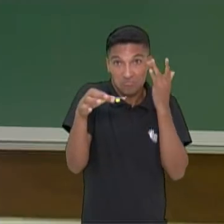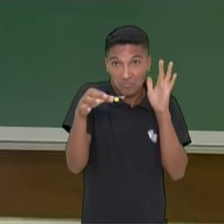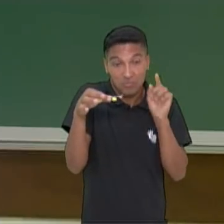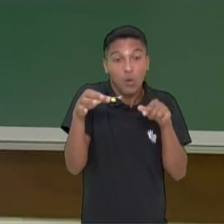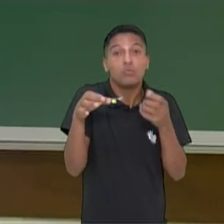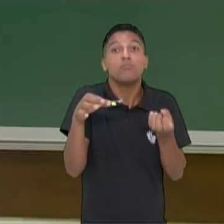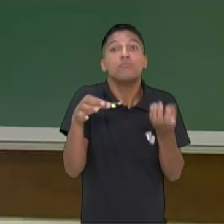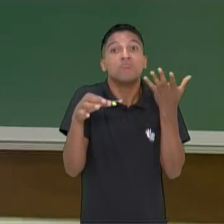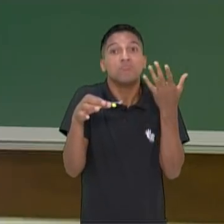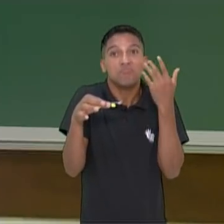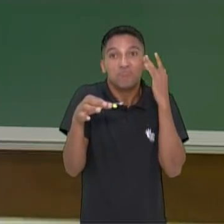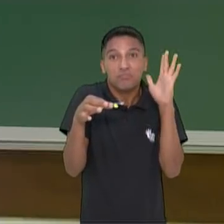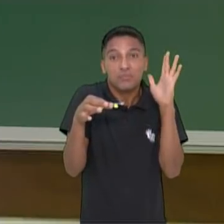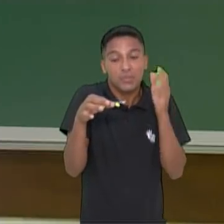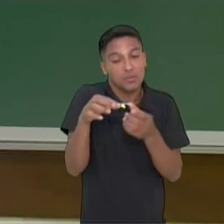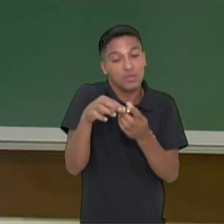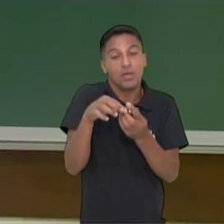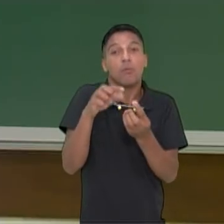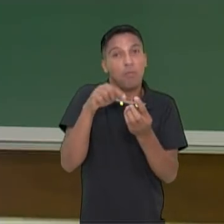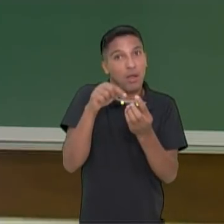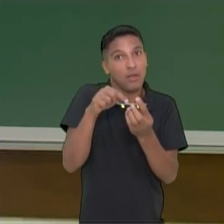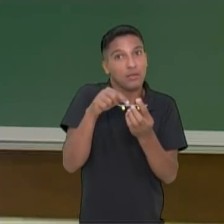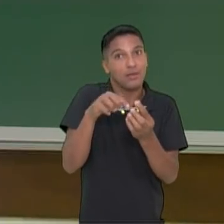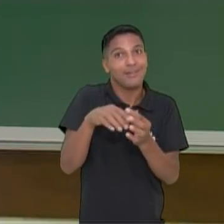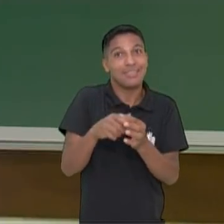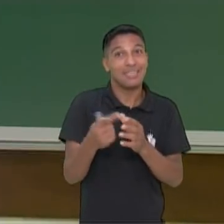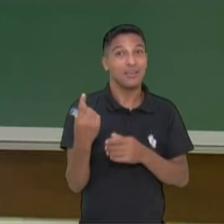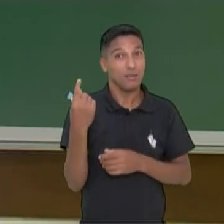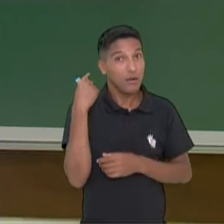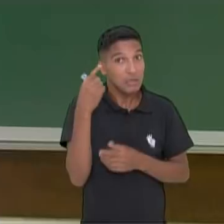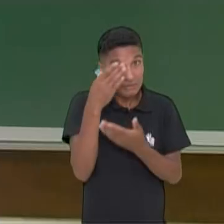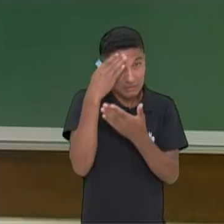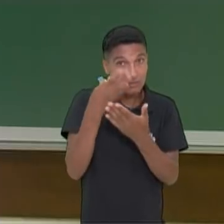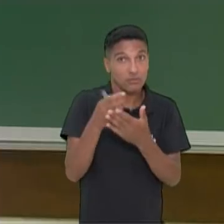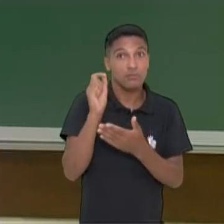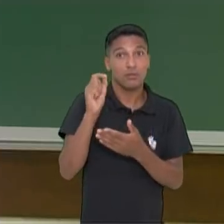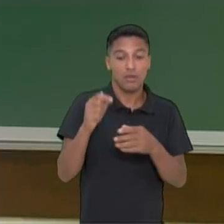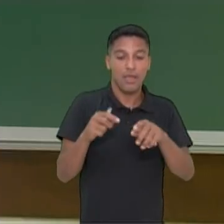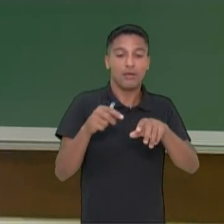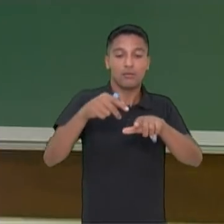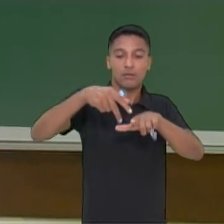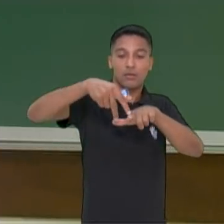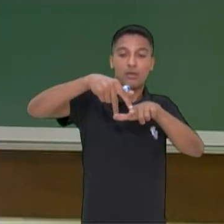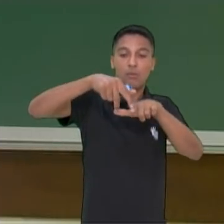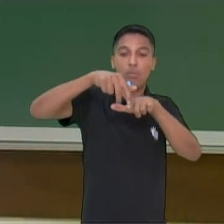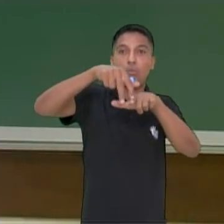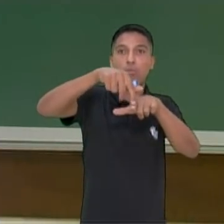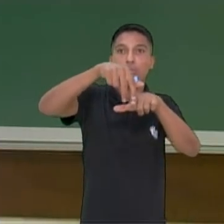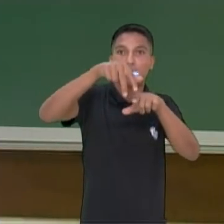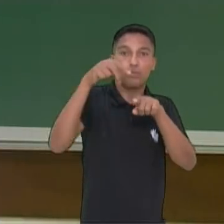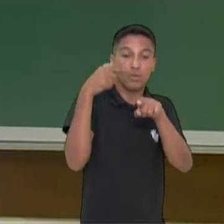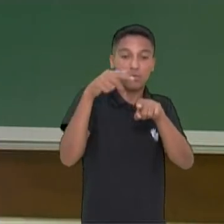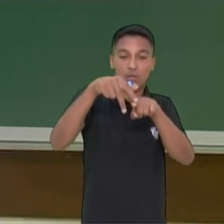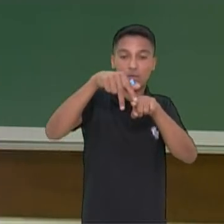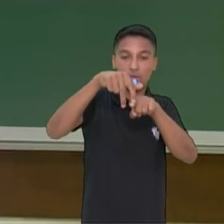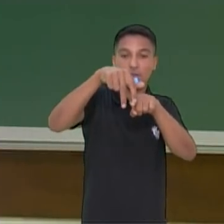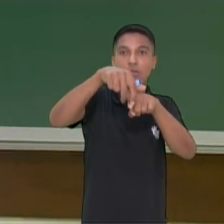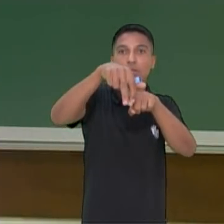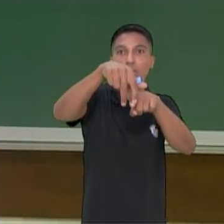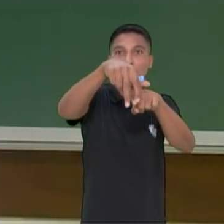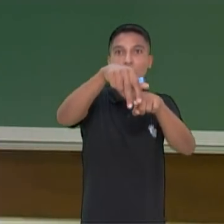que ele evoluiu de um patinete e começou a ser usado por surfistas como estratégia de treinamento, né? Então essas